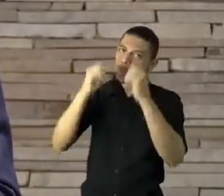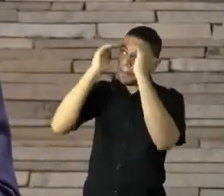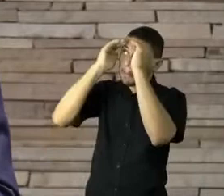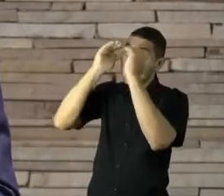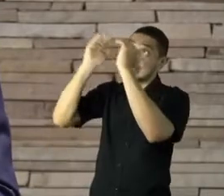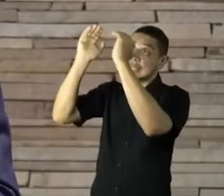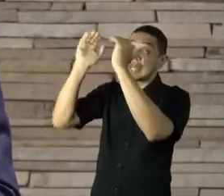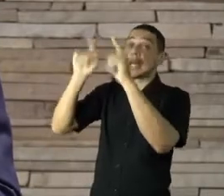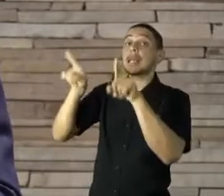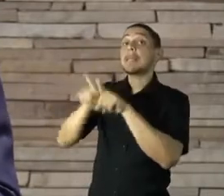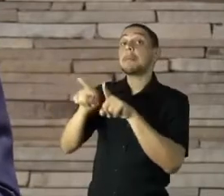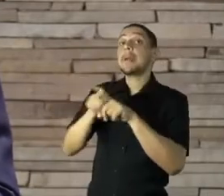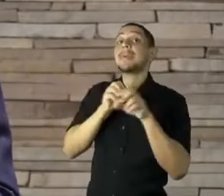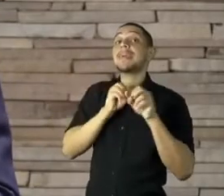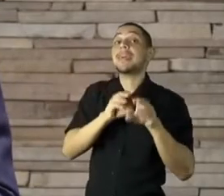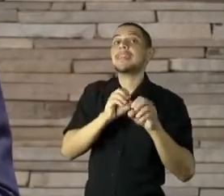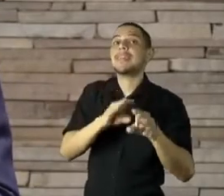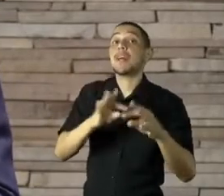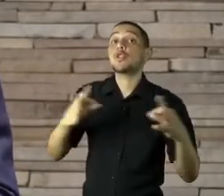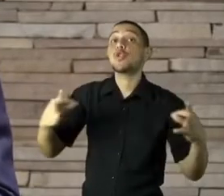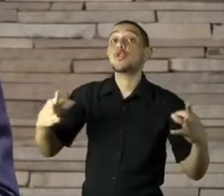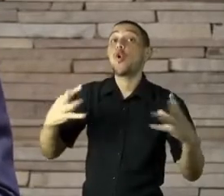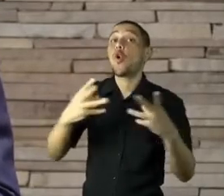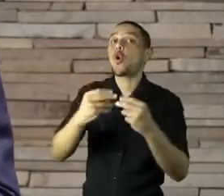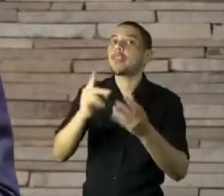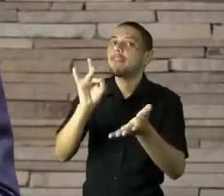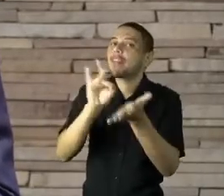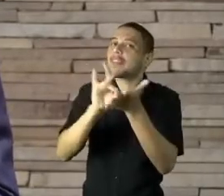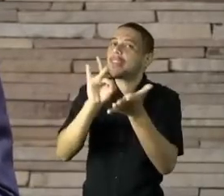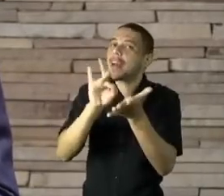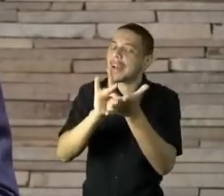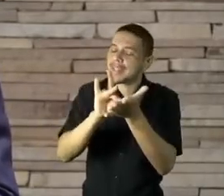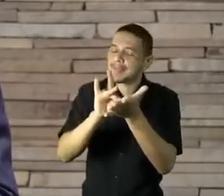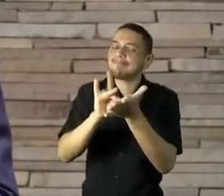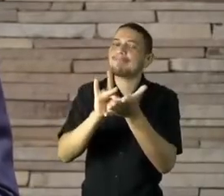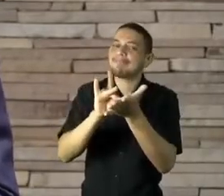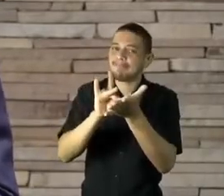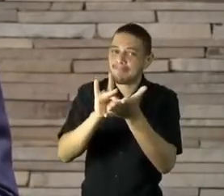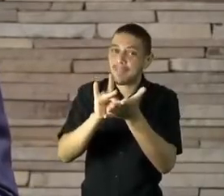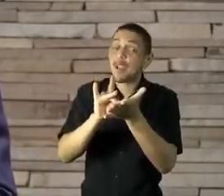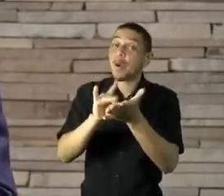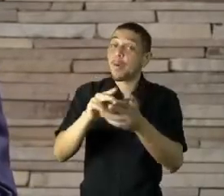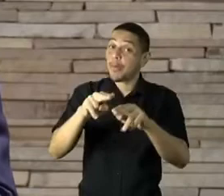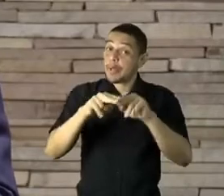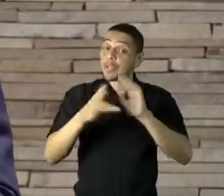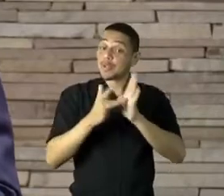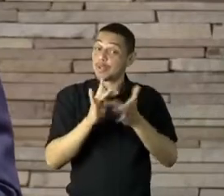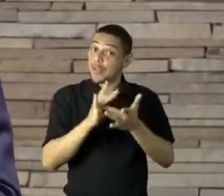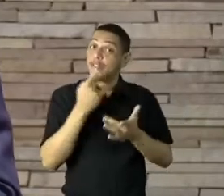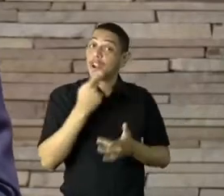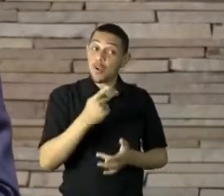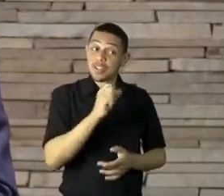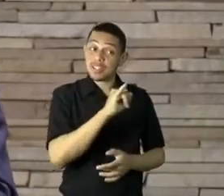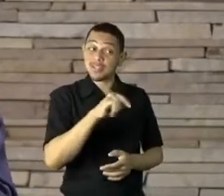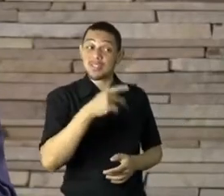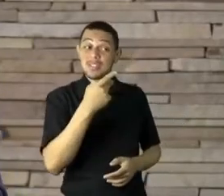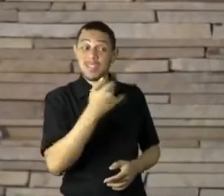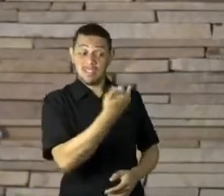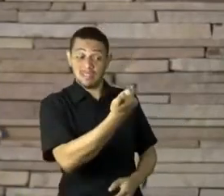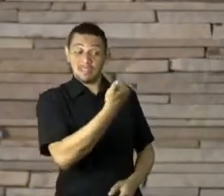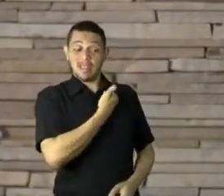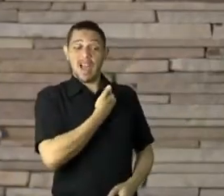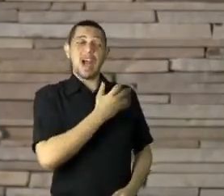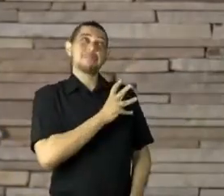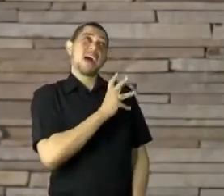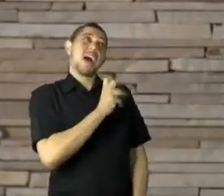toda a verdade e Jesus disse claramente aquele que diz que me ama e não guarda os meus mandamentos é mentiroso e nele